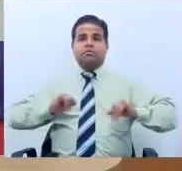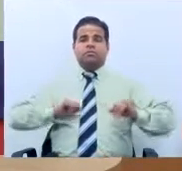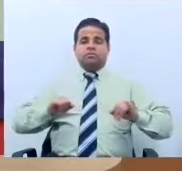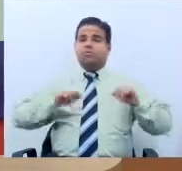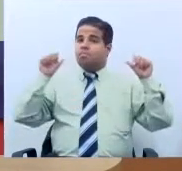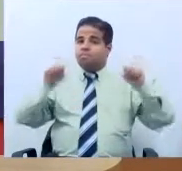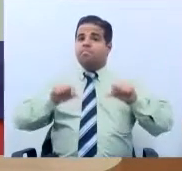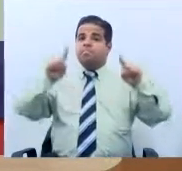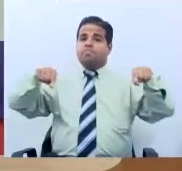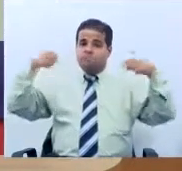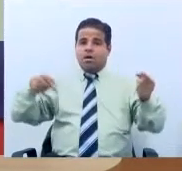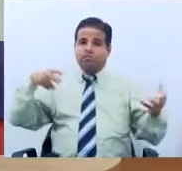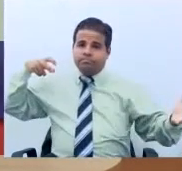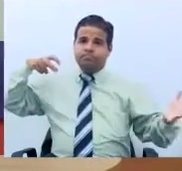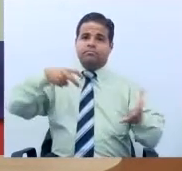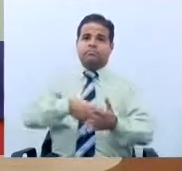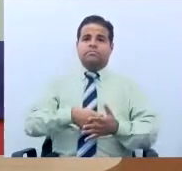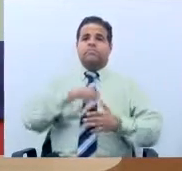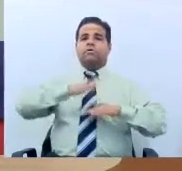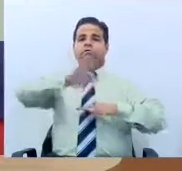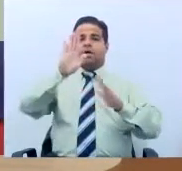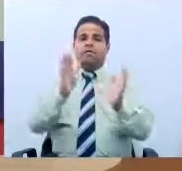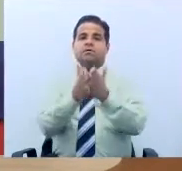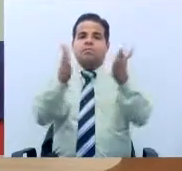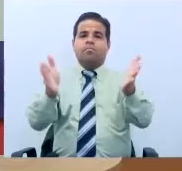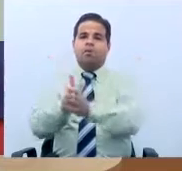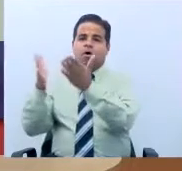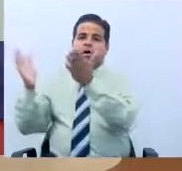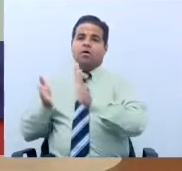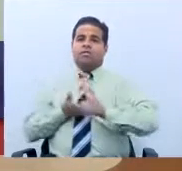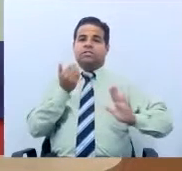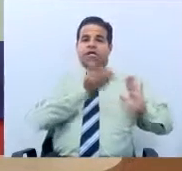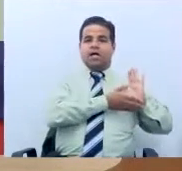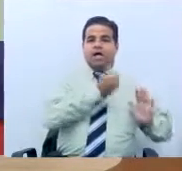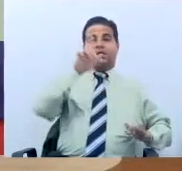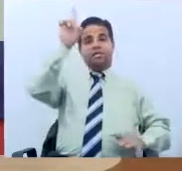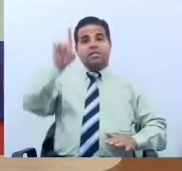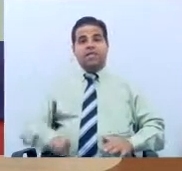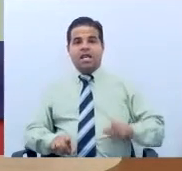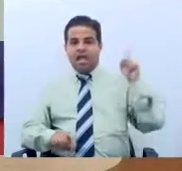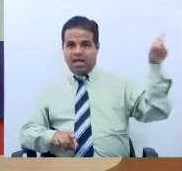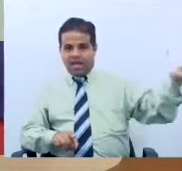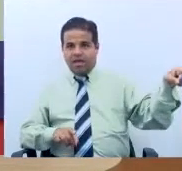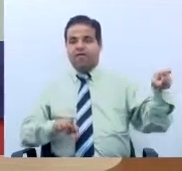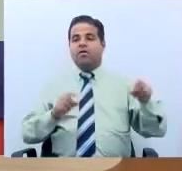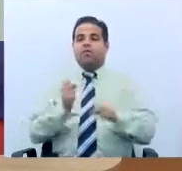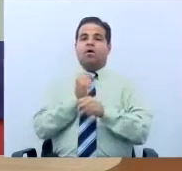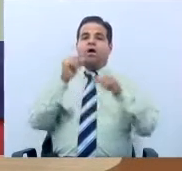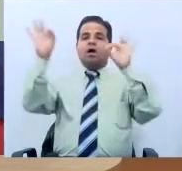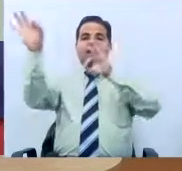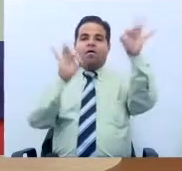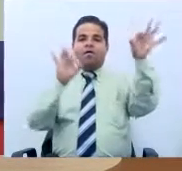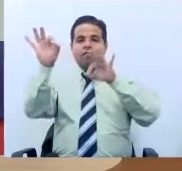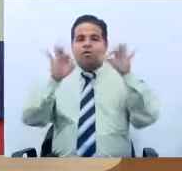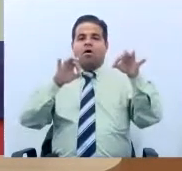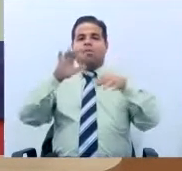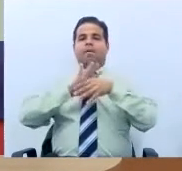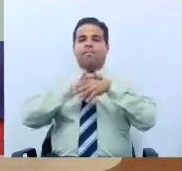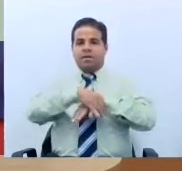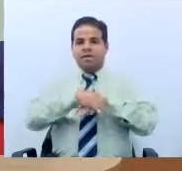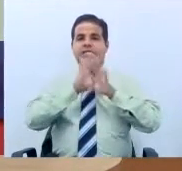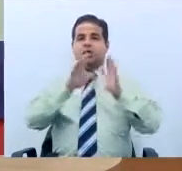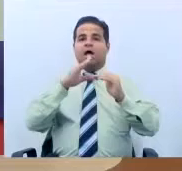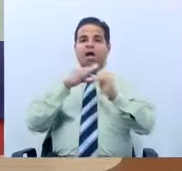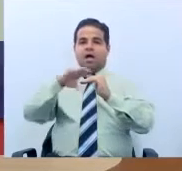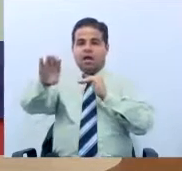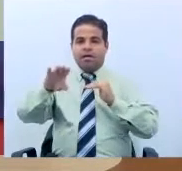ser penalizado são aqueles mais pobres, com a retirada de direitos, como a questão da reforma da Previdência, que já foi